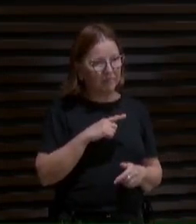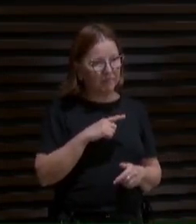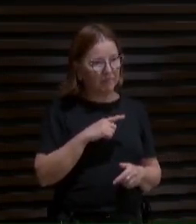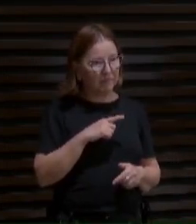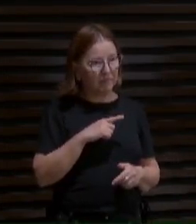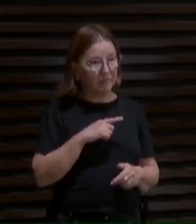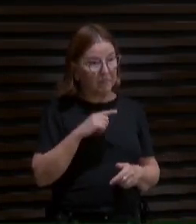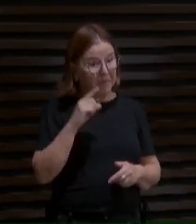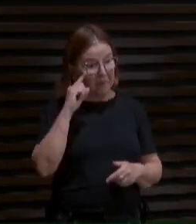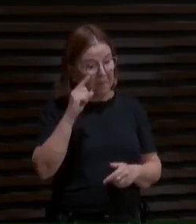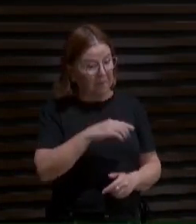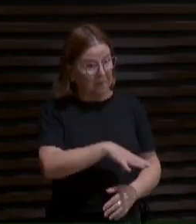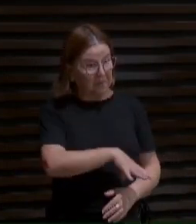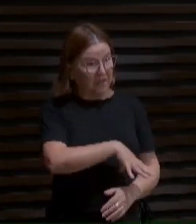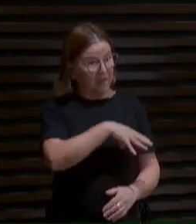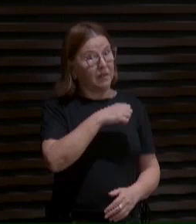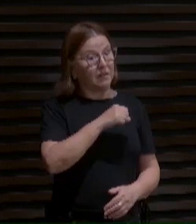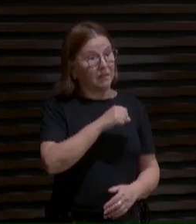ira,